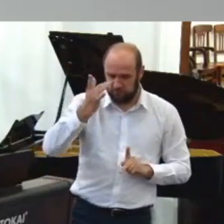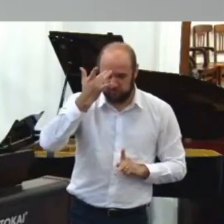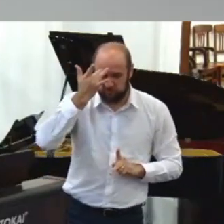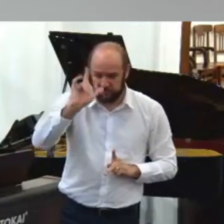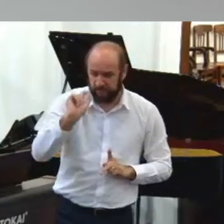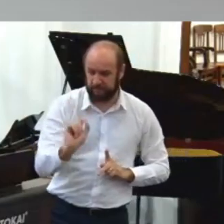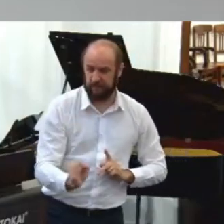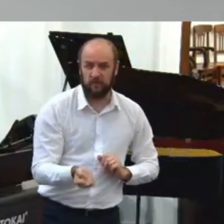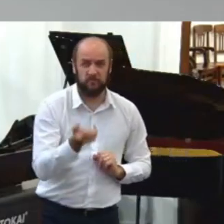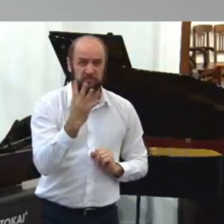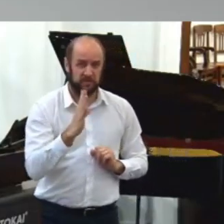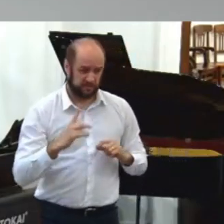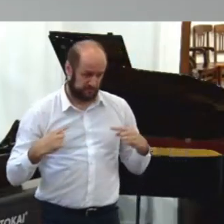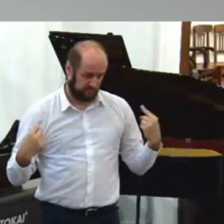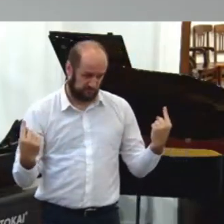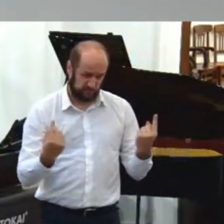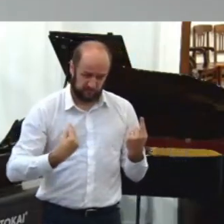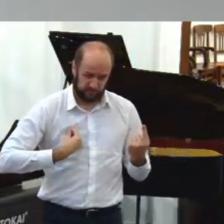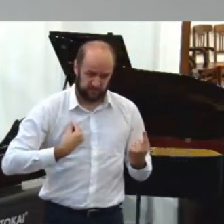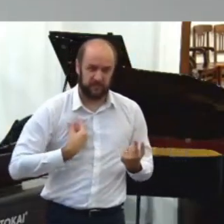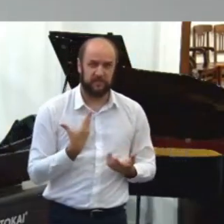exatamente o que está acontecendo ao seu redor,